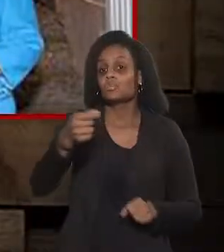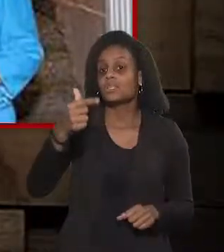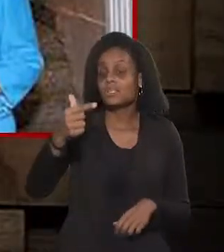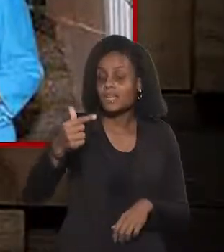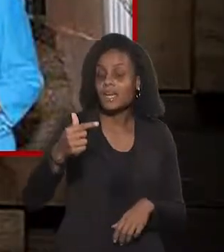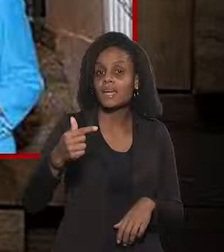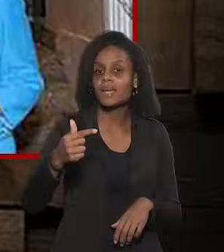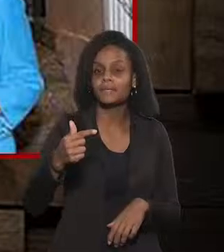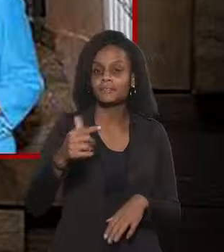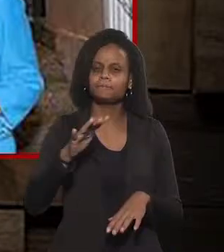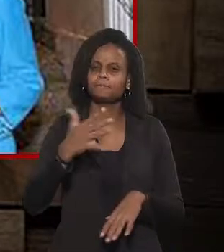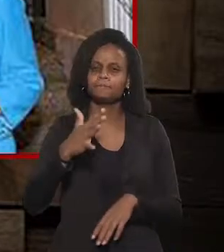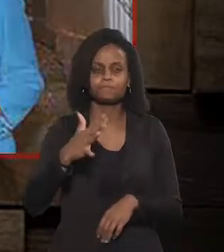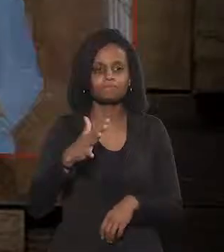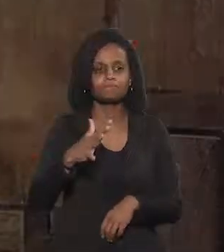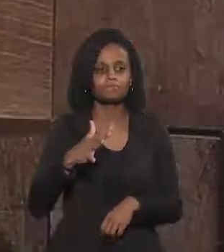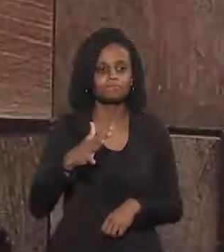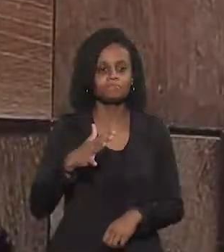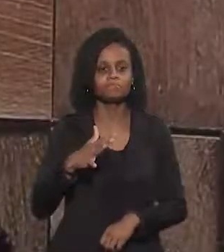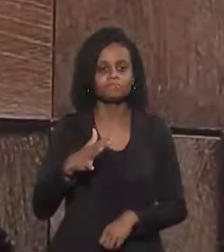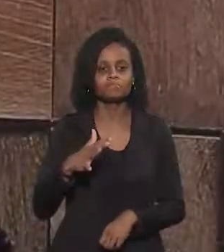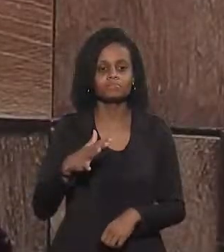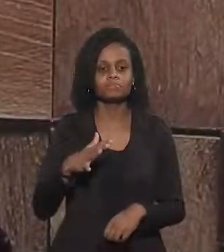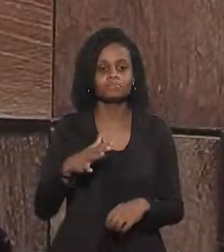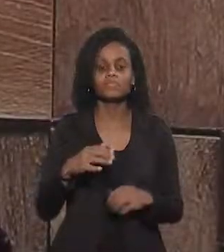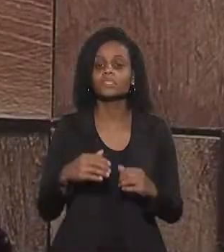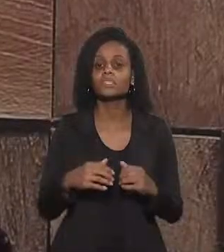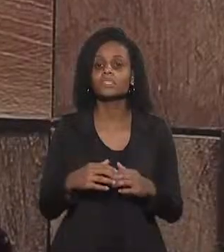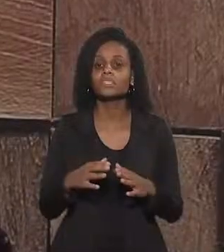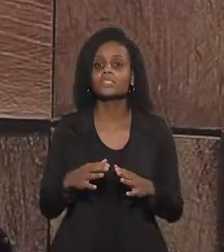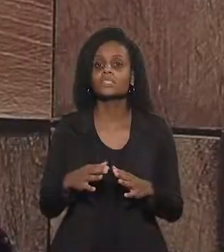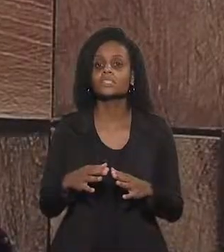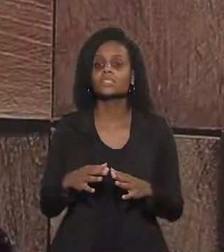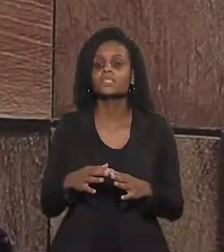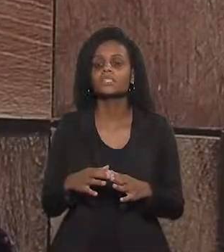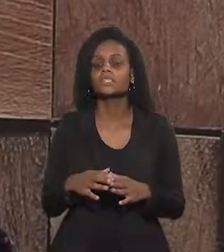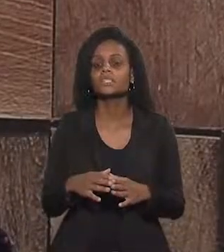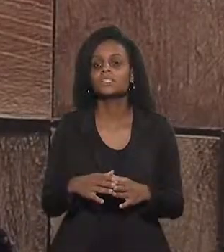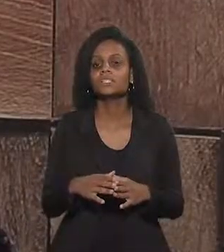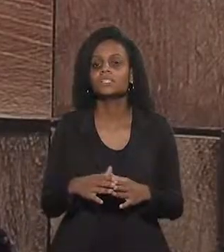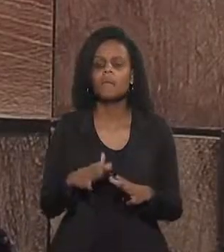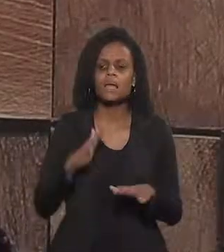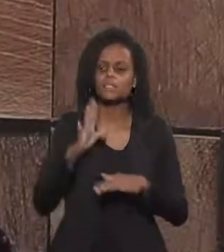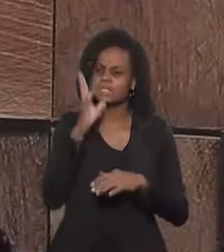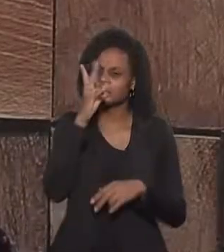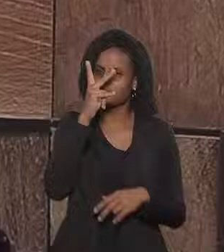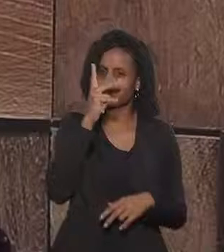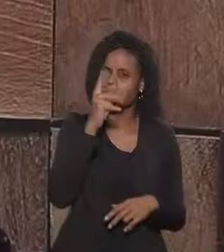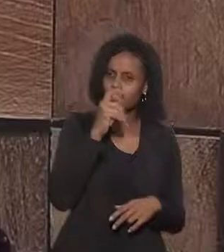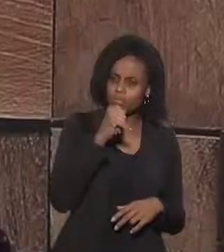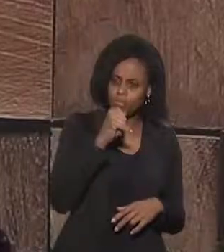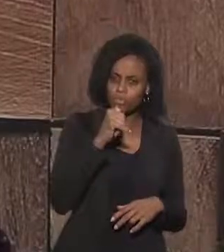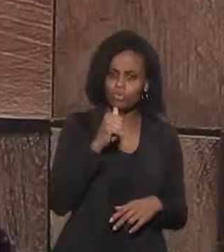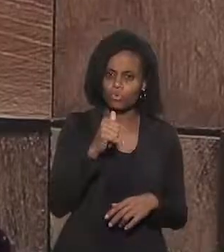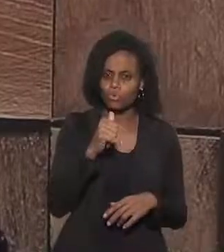2007 era para sair, a gente lançou a pedra fundamental do hospital, isso foi